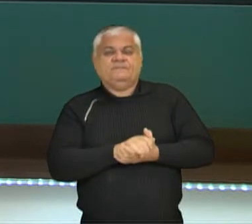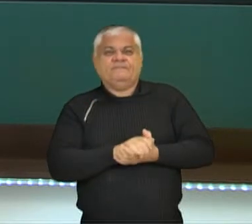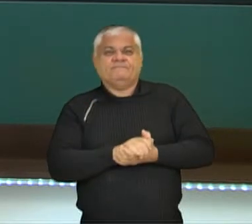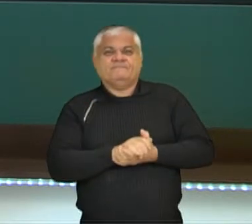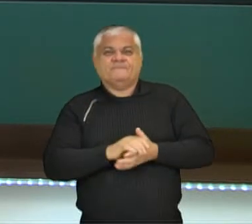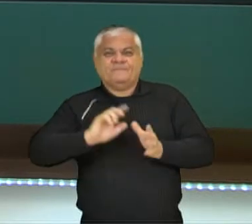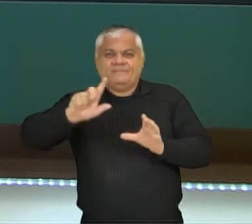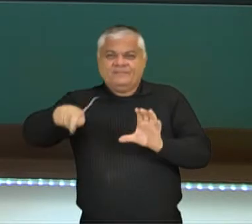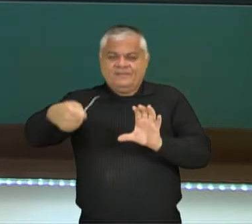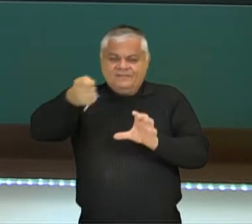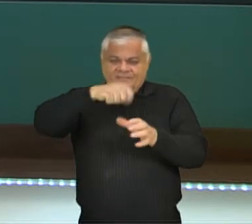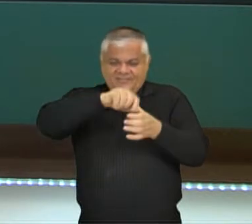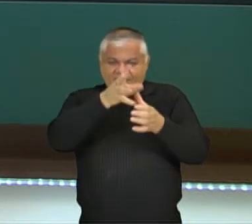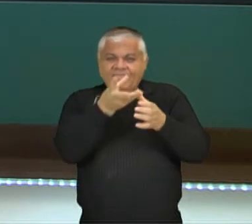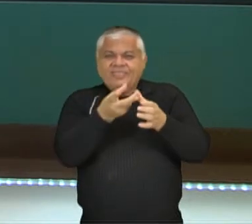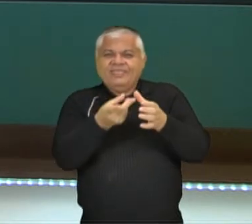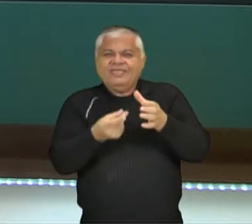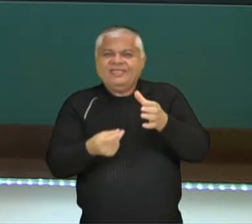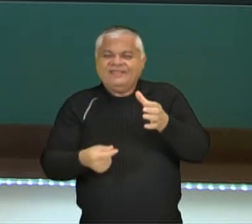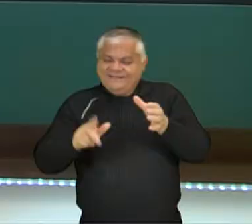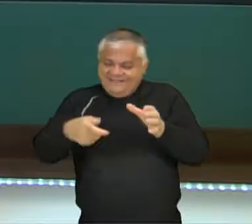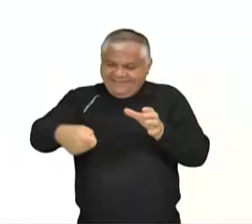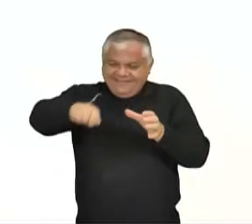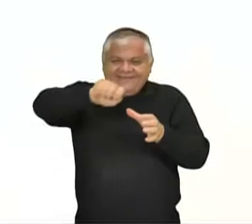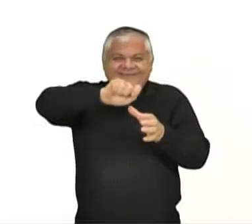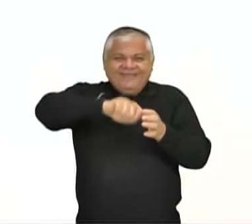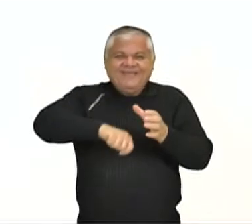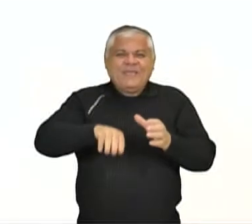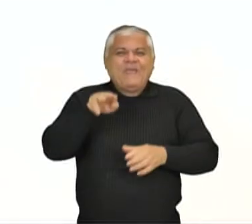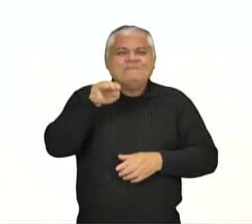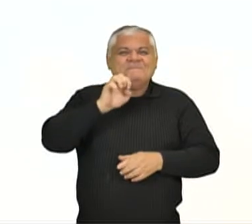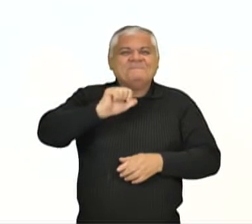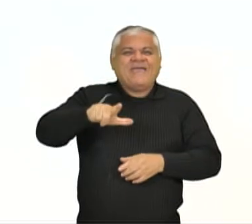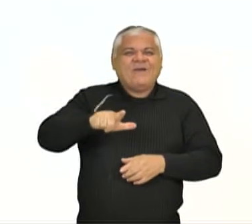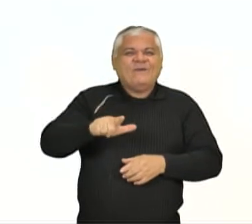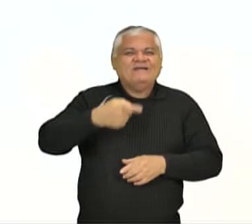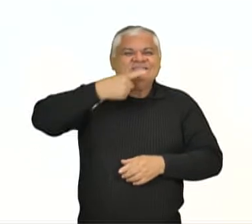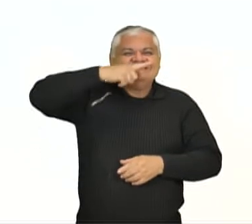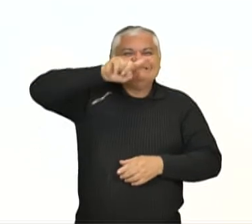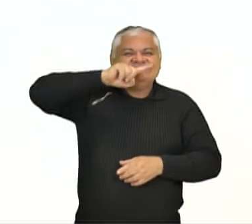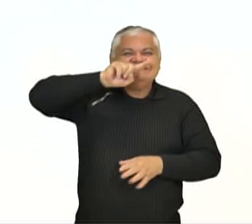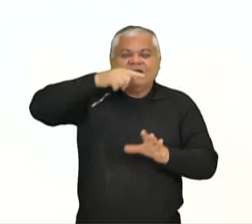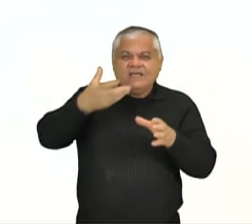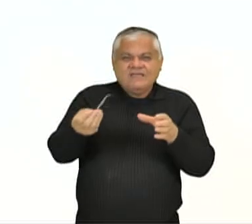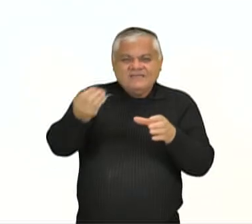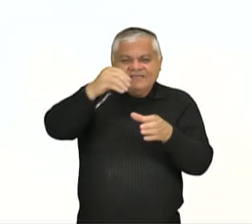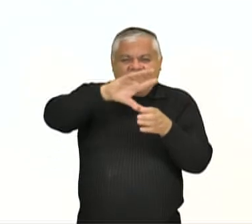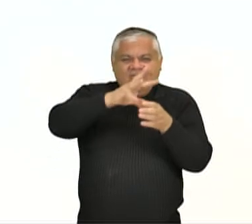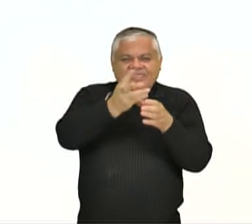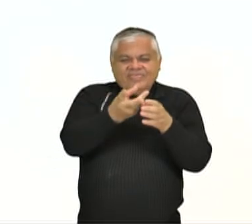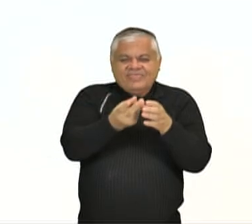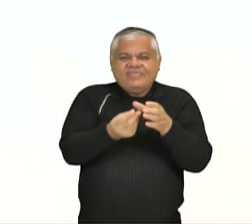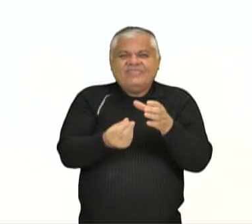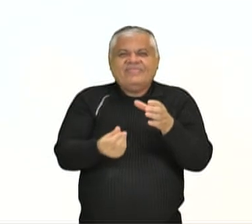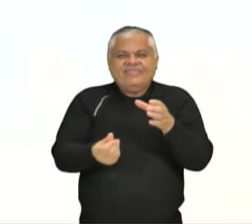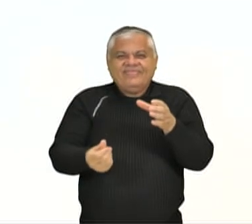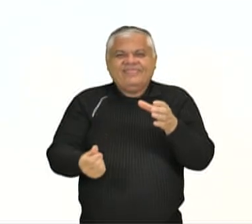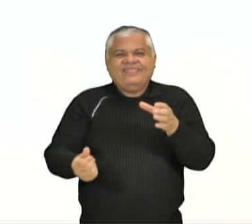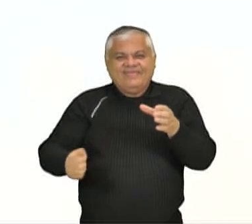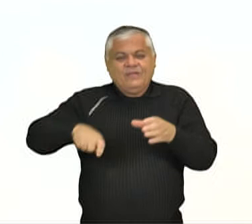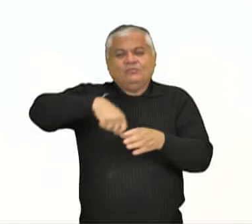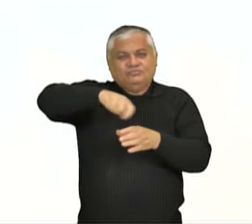melado de cana é um açúcar também, sabia disso? O melado de cana é o açúcar na forma líquida e